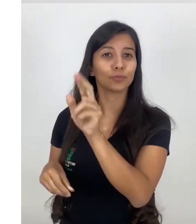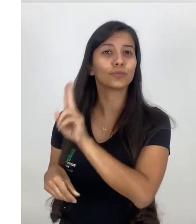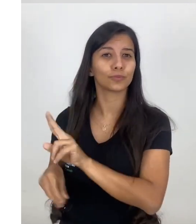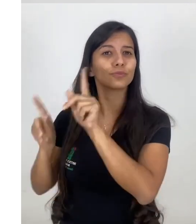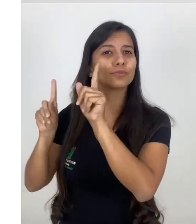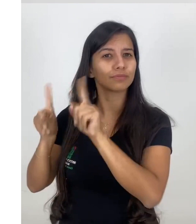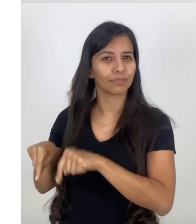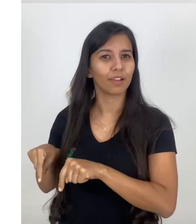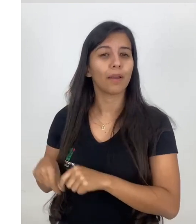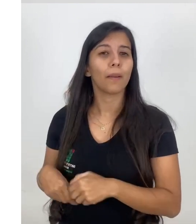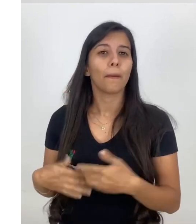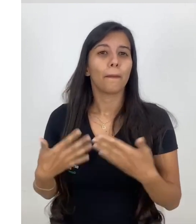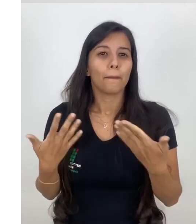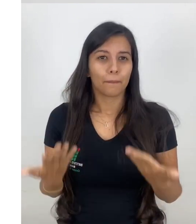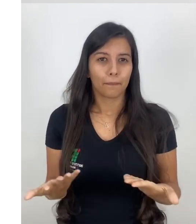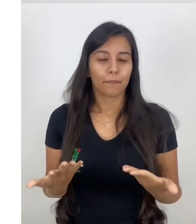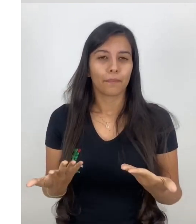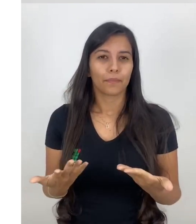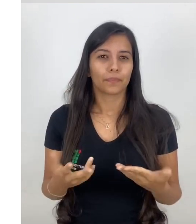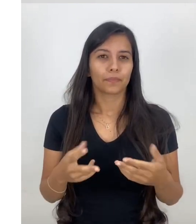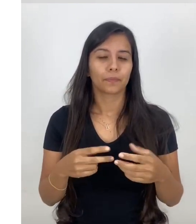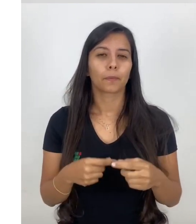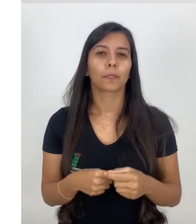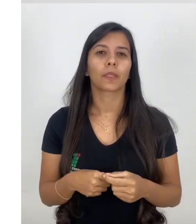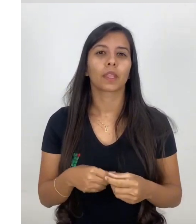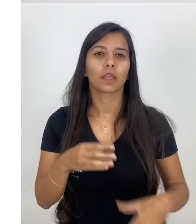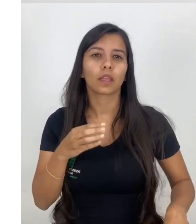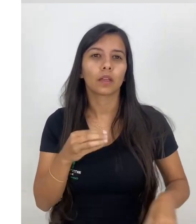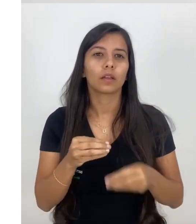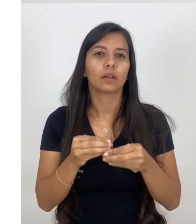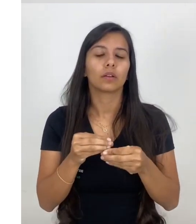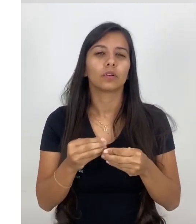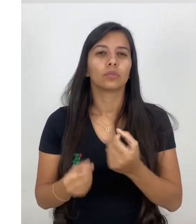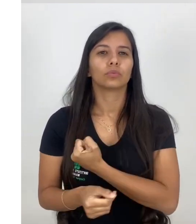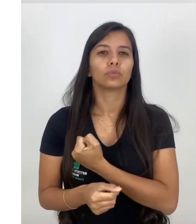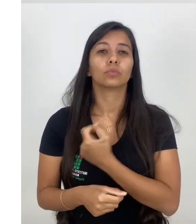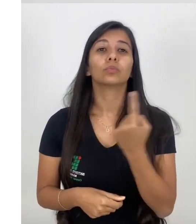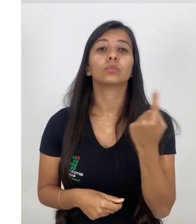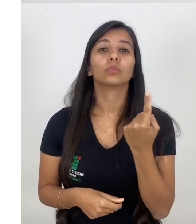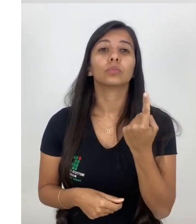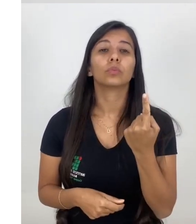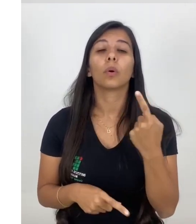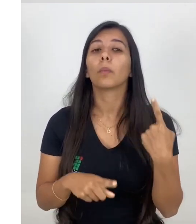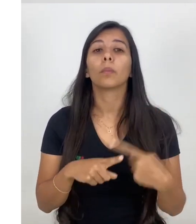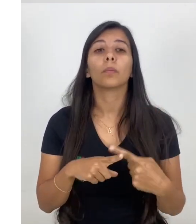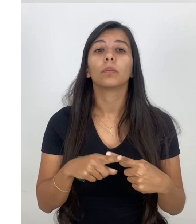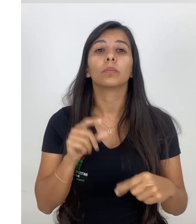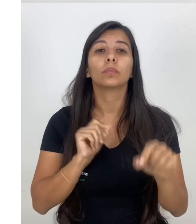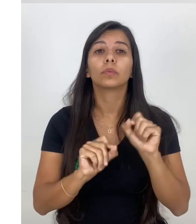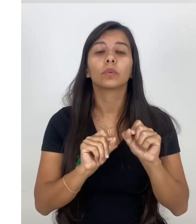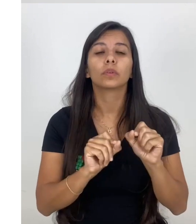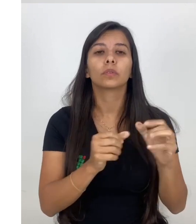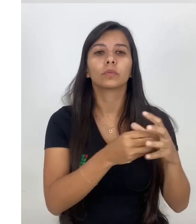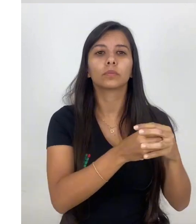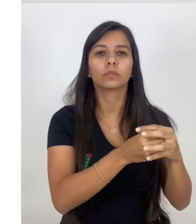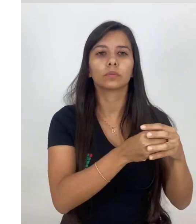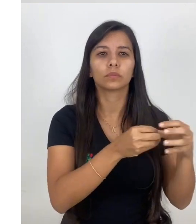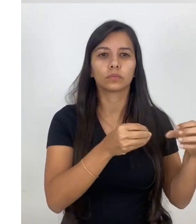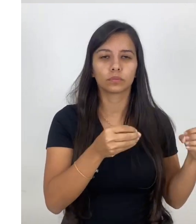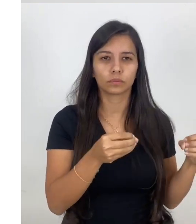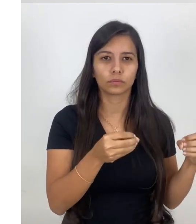a mitose também usa. Só que a gente acrescenta, né, o número 1, porque a gente está falando